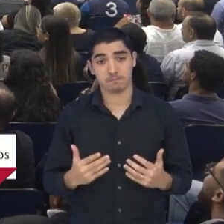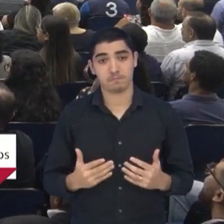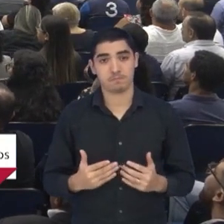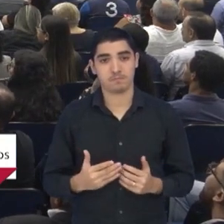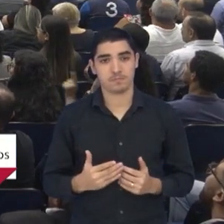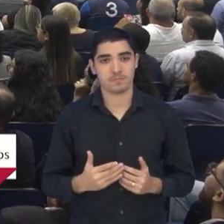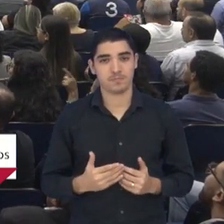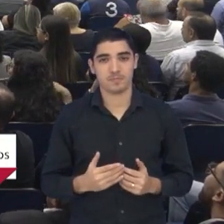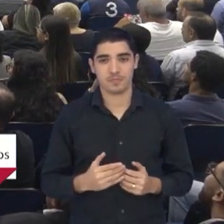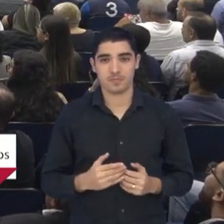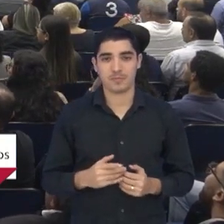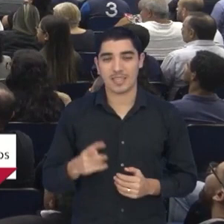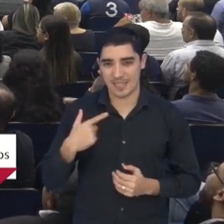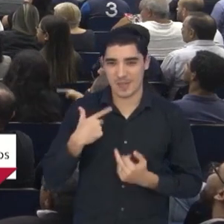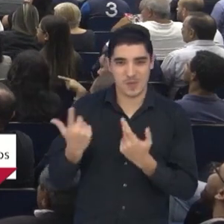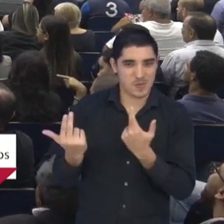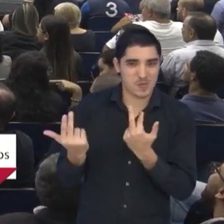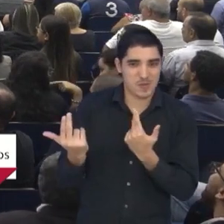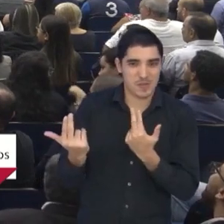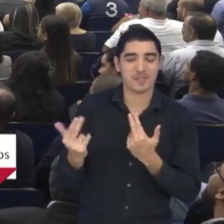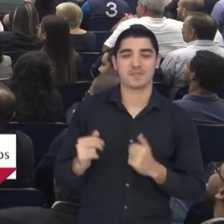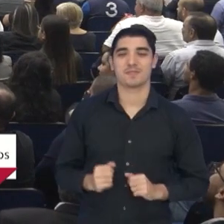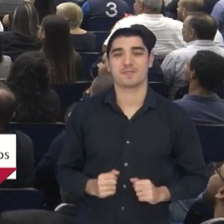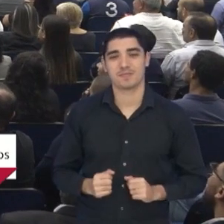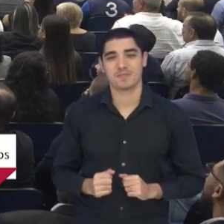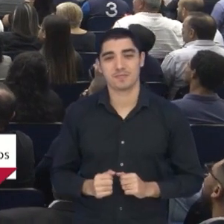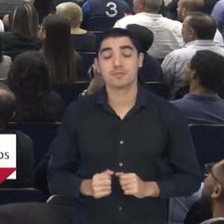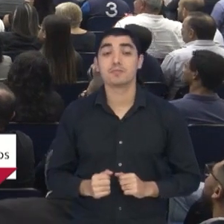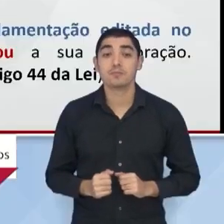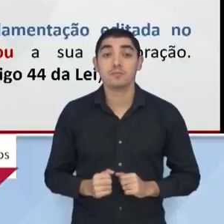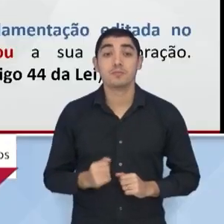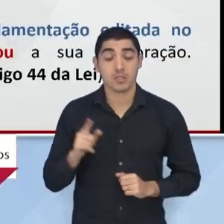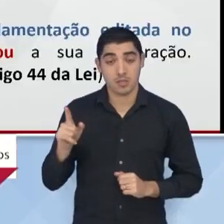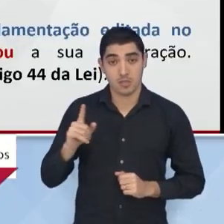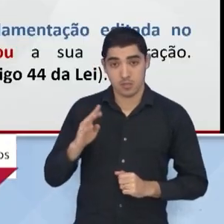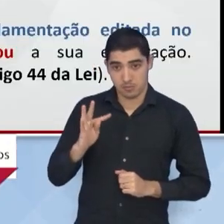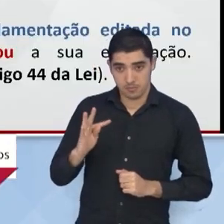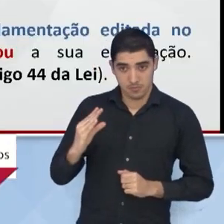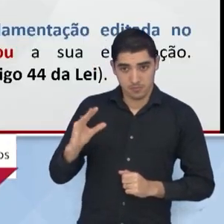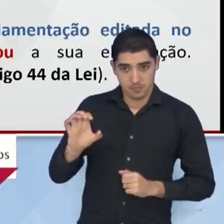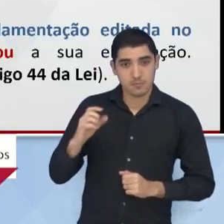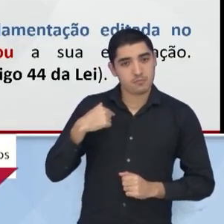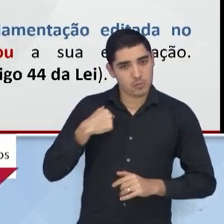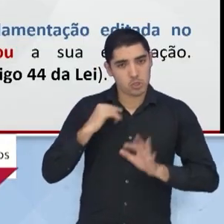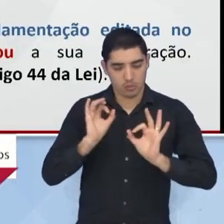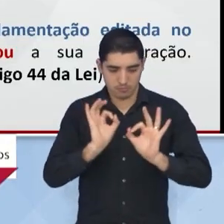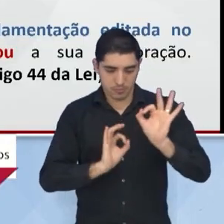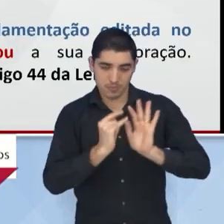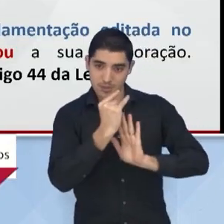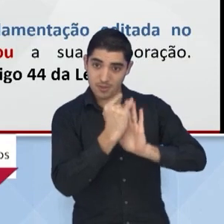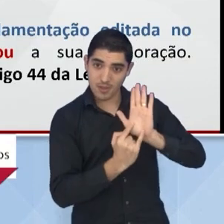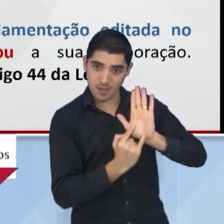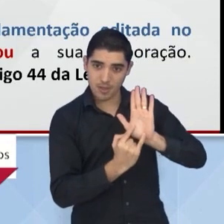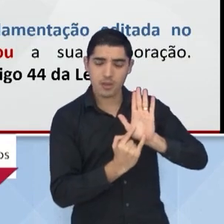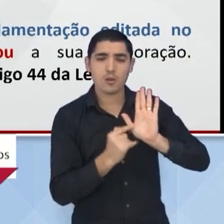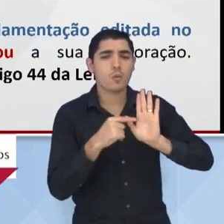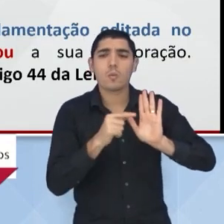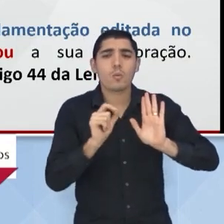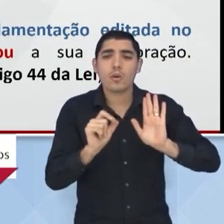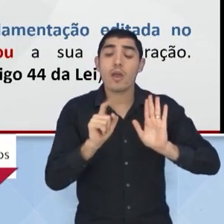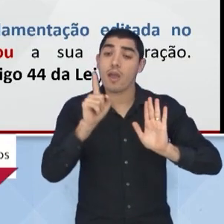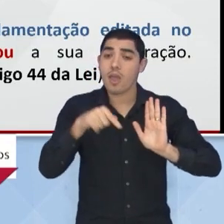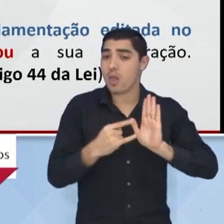no tribunal Eu também Doutor recentemente lá no tribunal eu fiz um documento de formalização de demanda que nada mais é do que